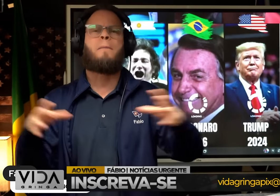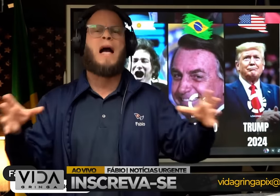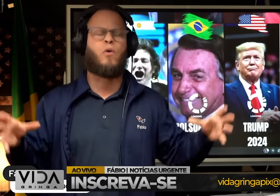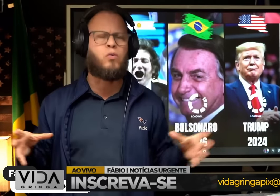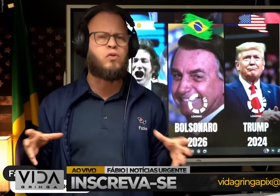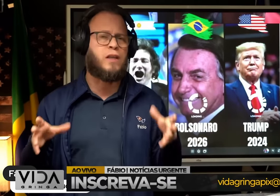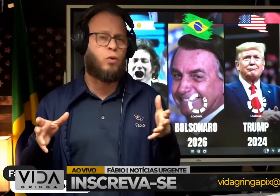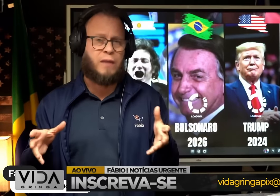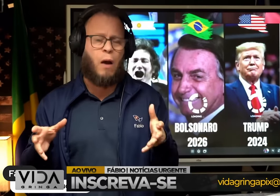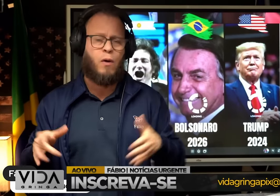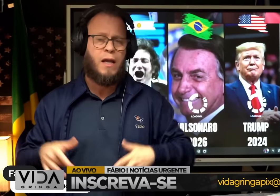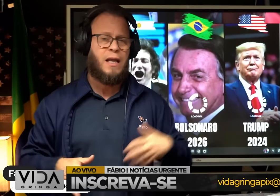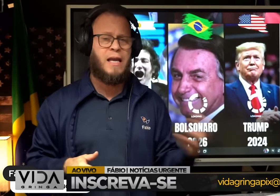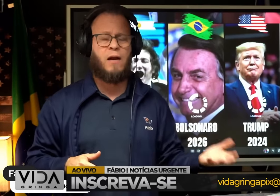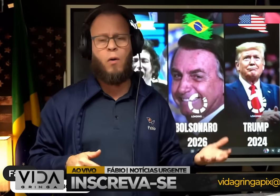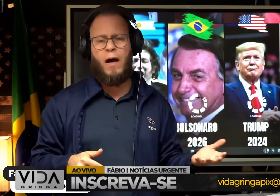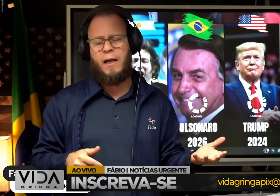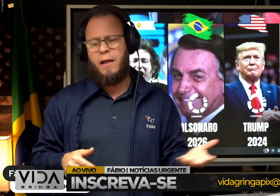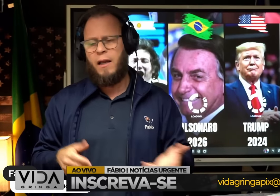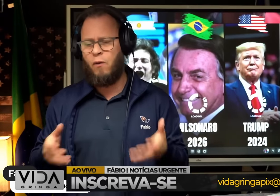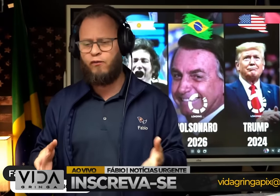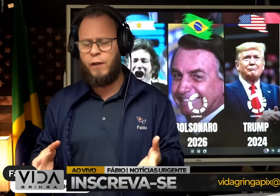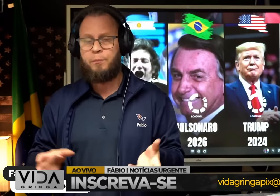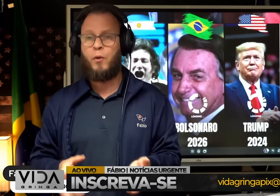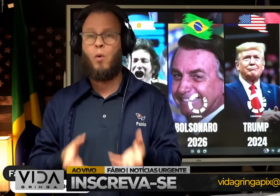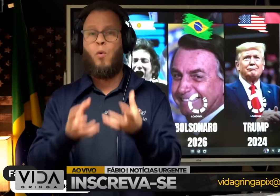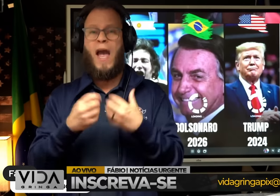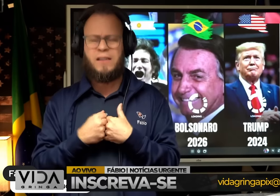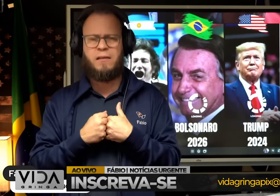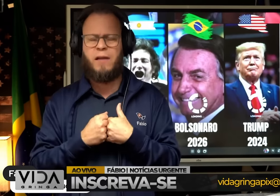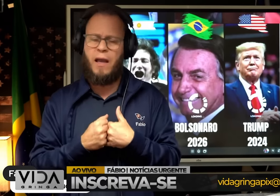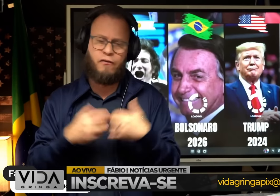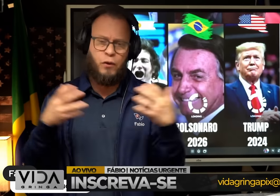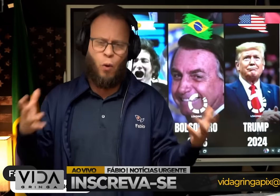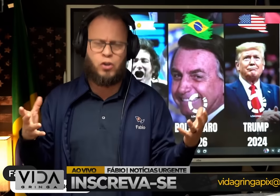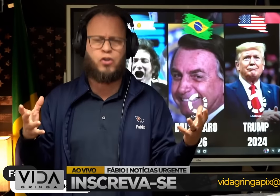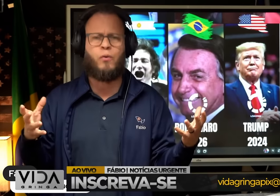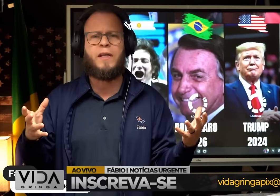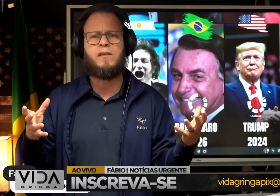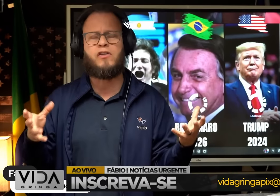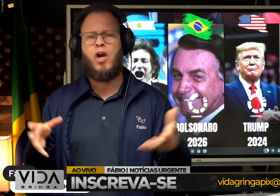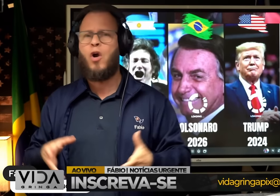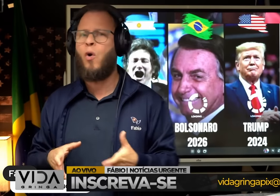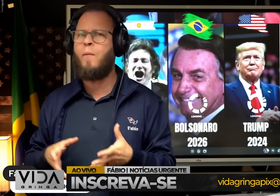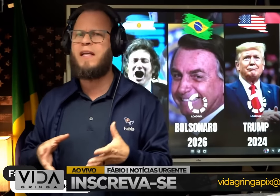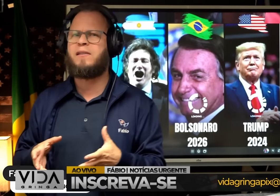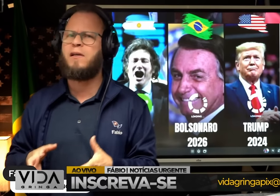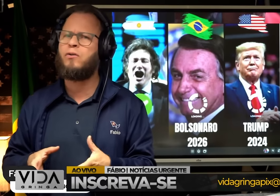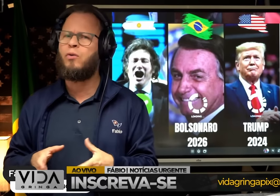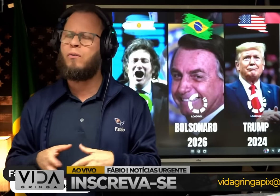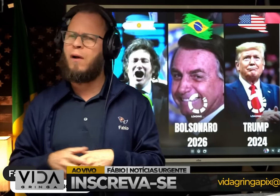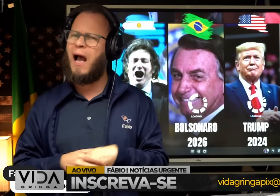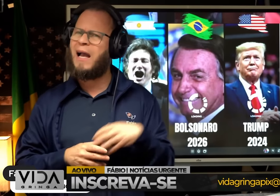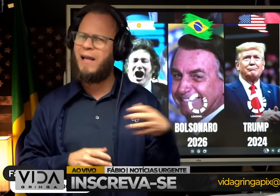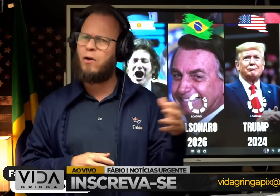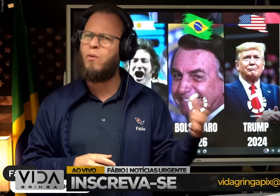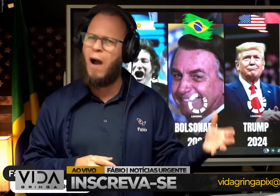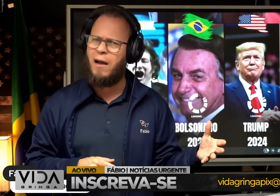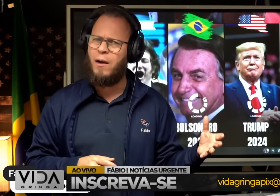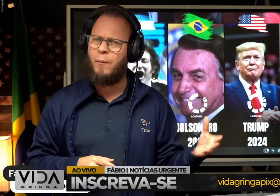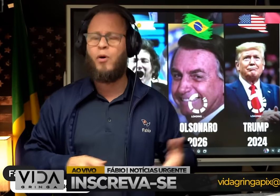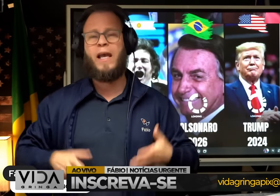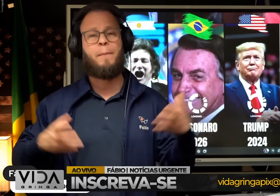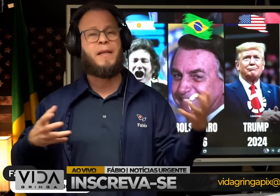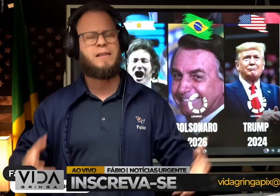uma bagunça total. E agora eu vi o STF, os juízes, começando a